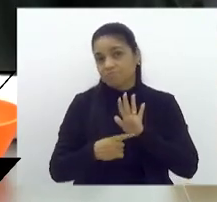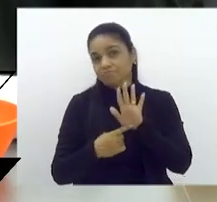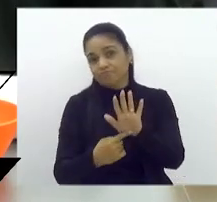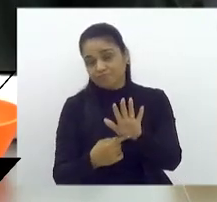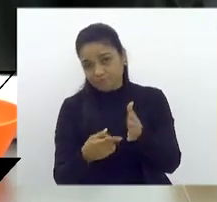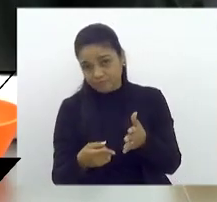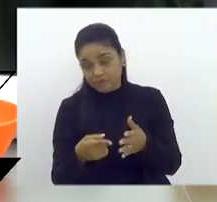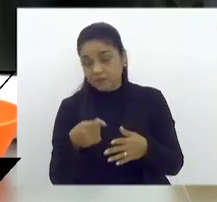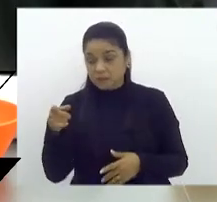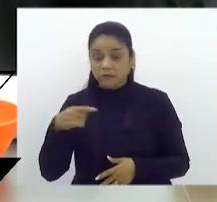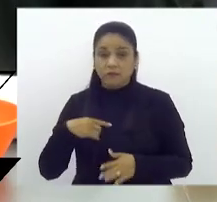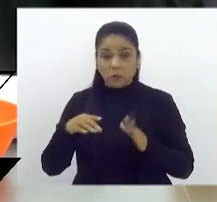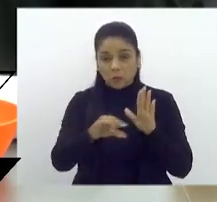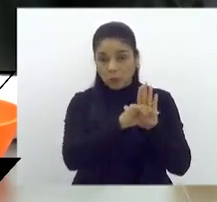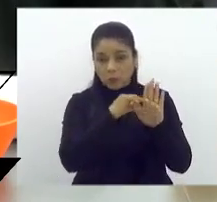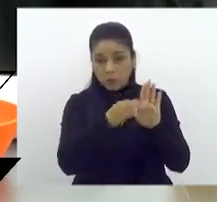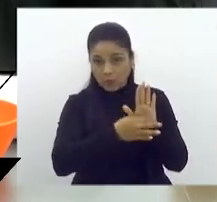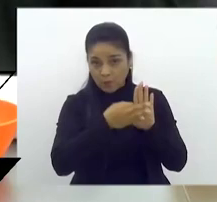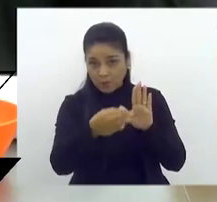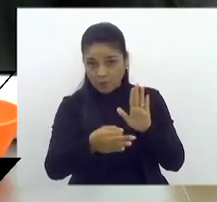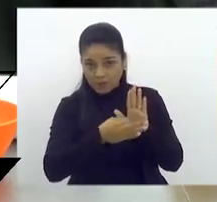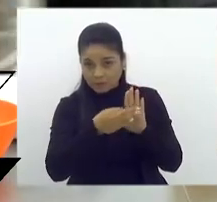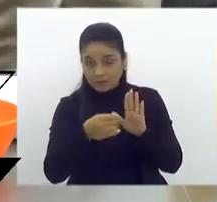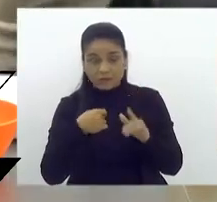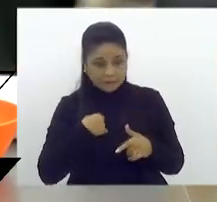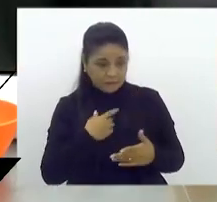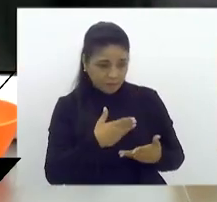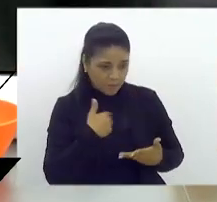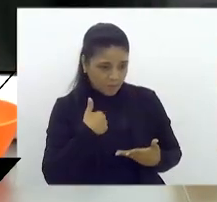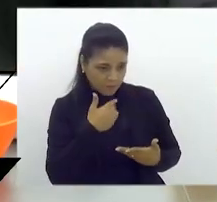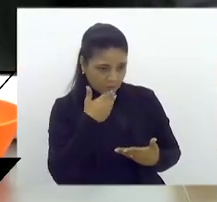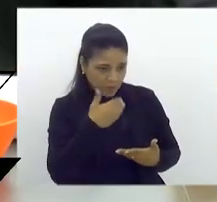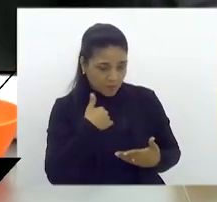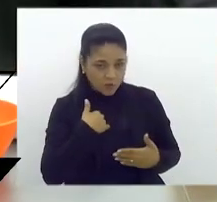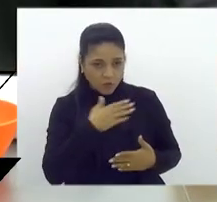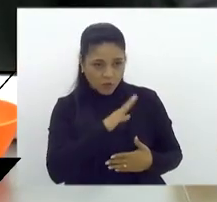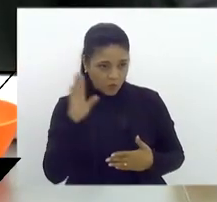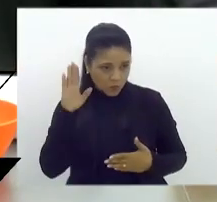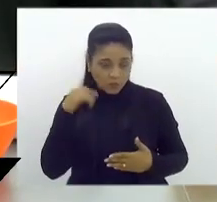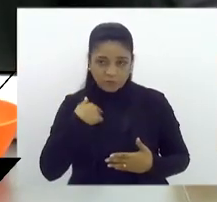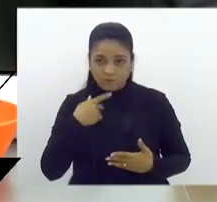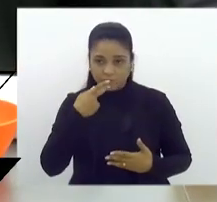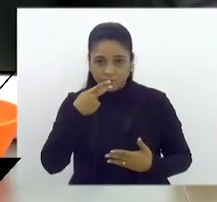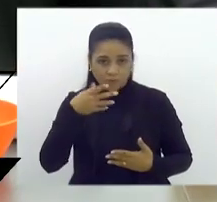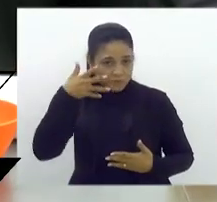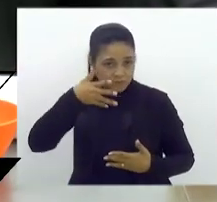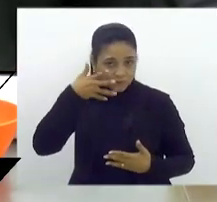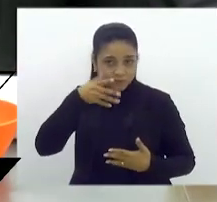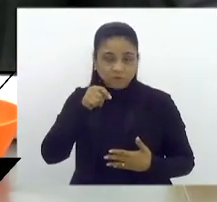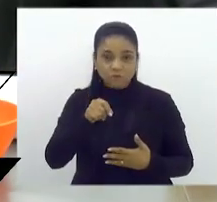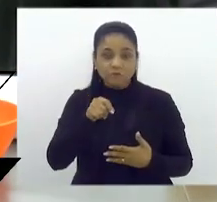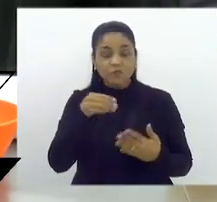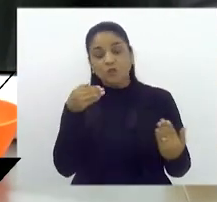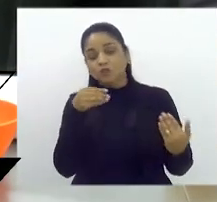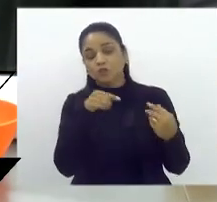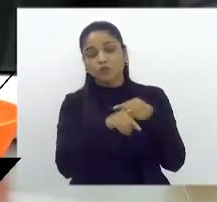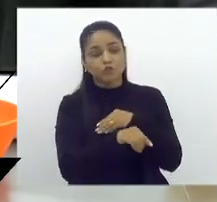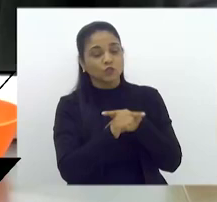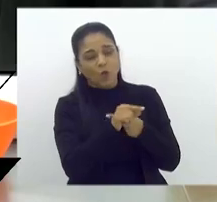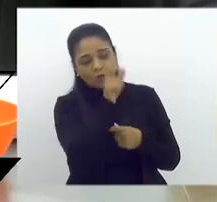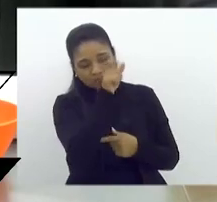seu parecer... Me permite uma parte breve, deputado. Uhum. Eu me permito aqui, com toda a vênia, de cuidar de Vossa Excelência, no sentido